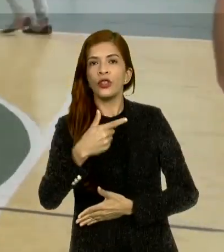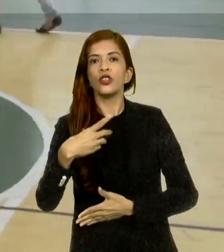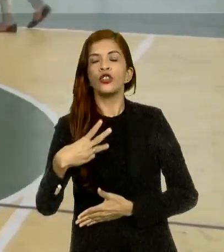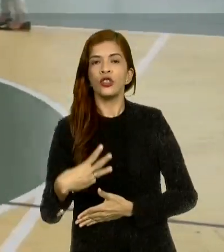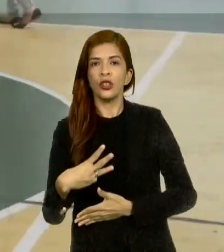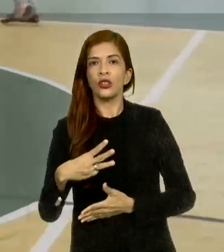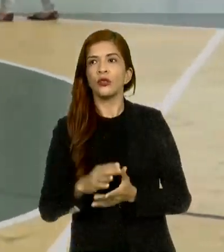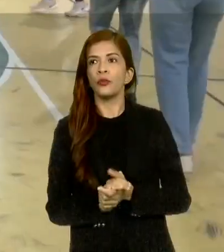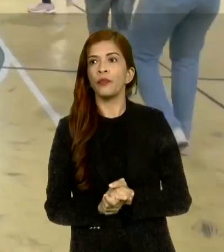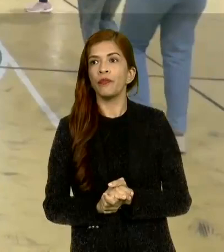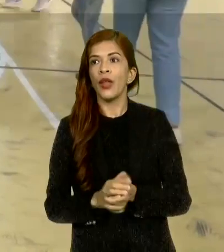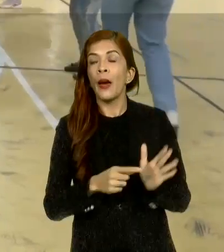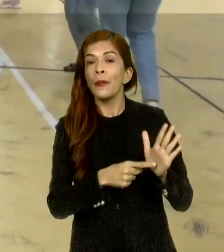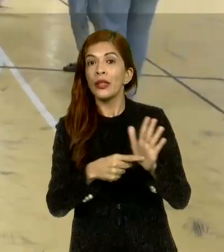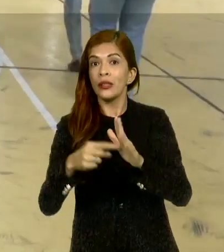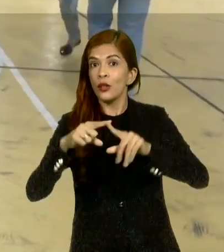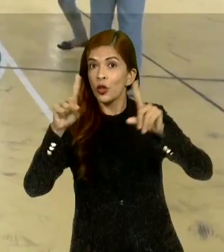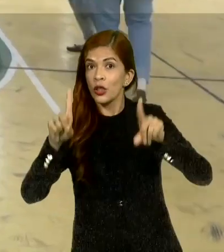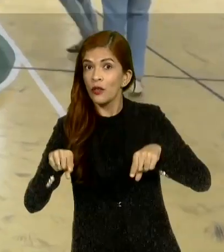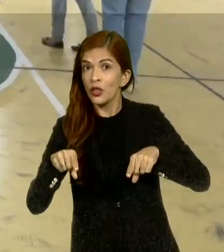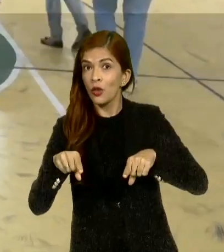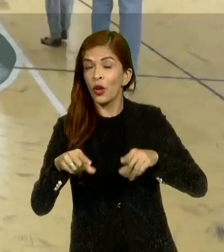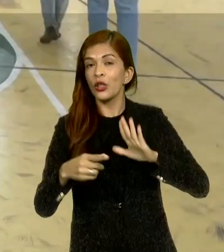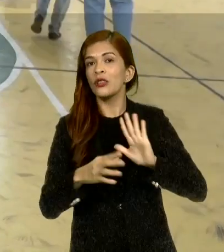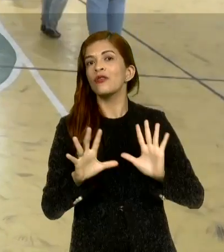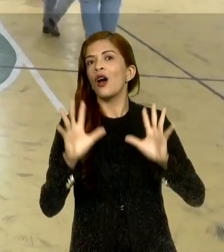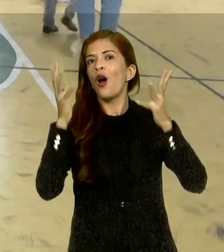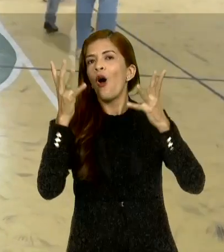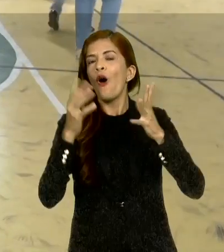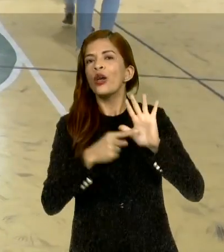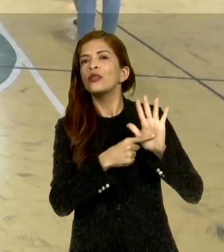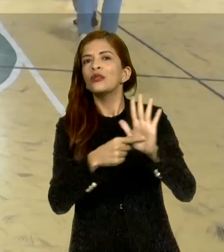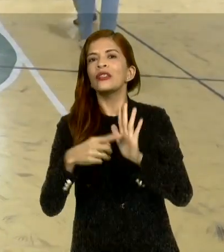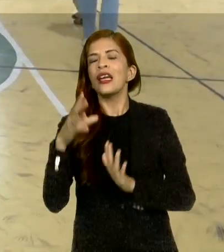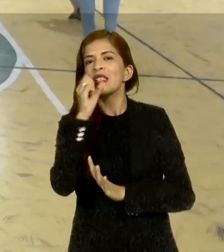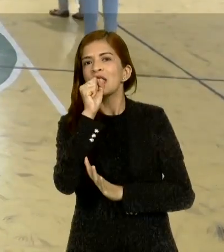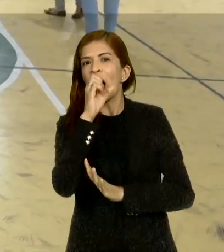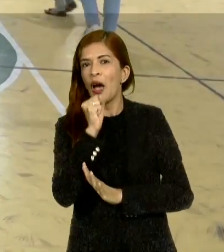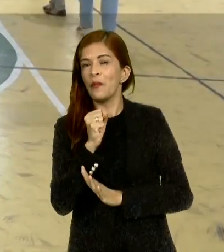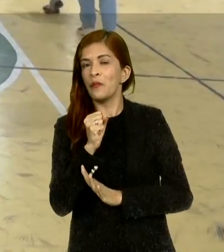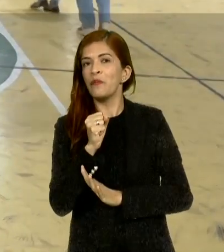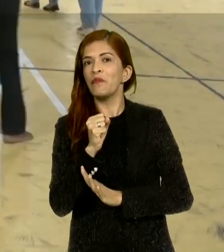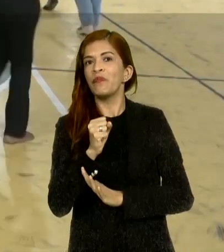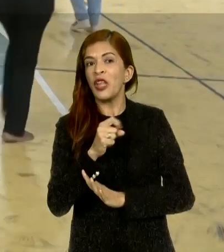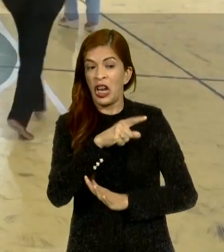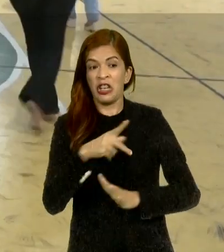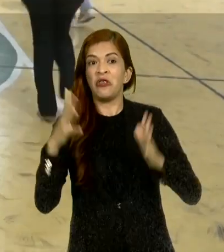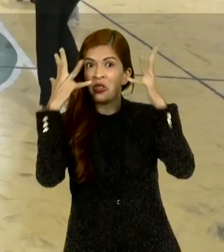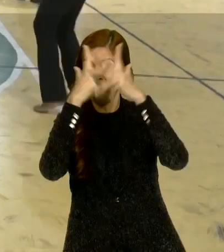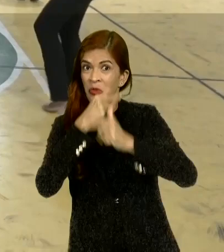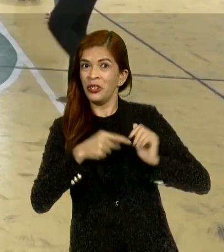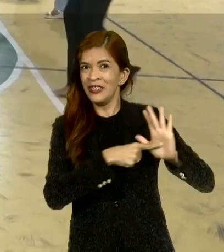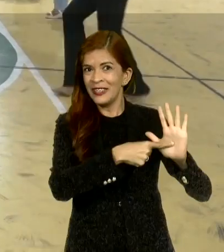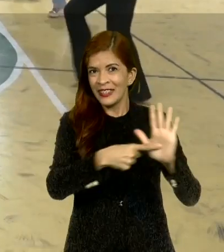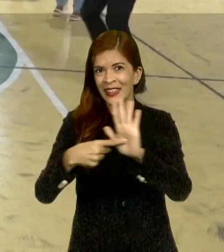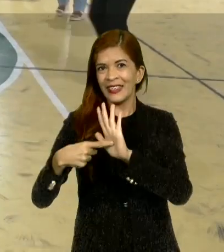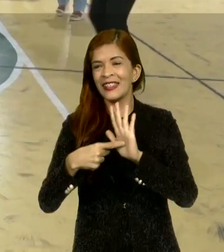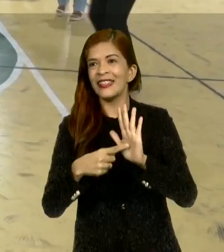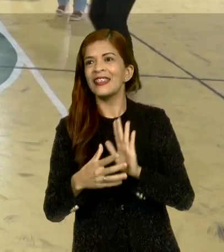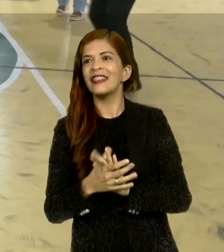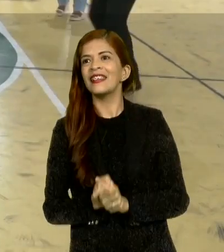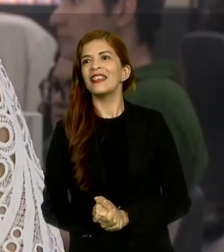no sábado. Se depender dos ensaios, eles vão fazer bonito no palco do Arraial da Assembleia.